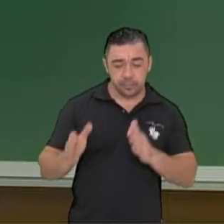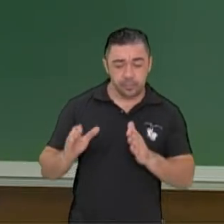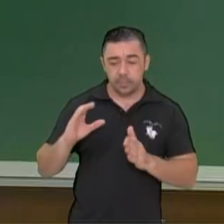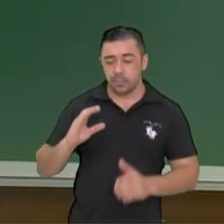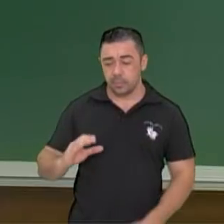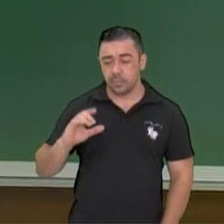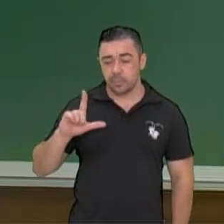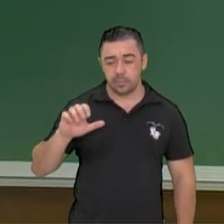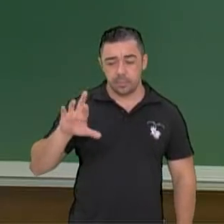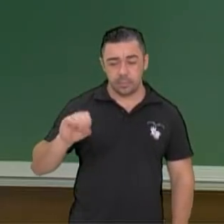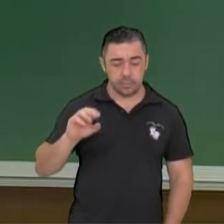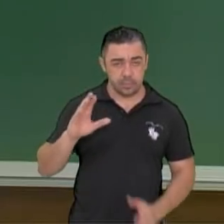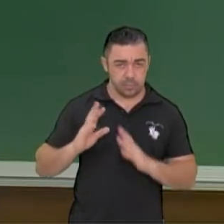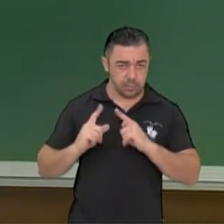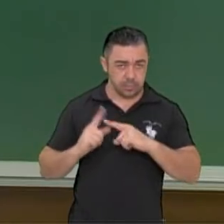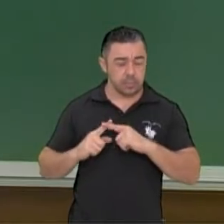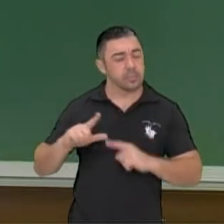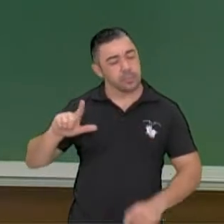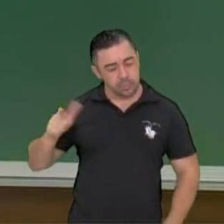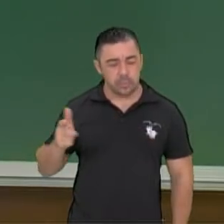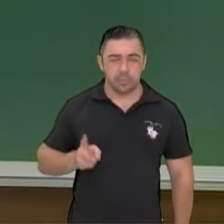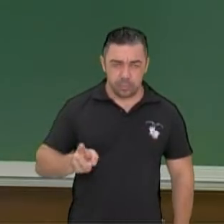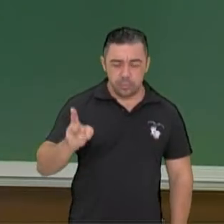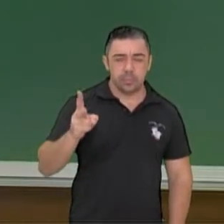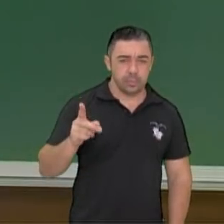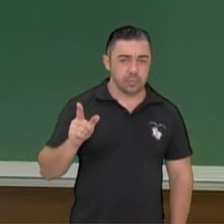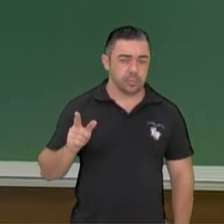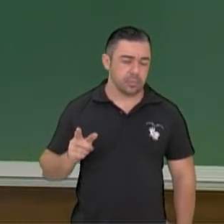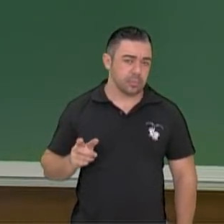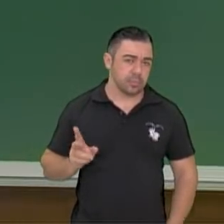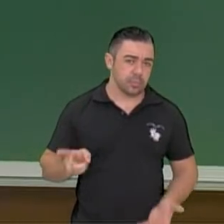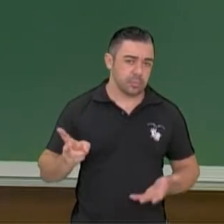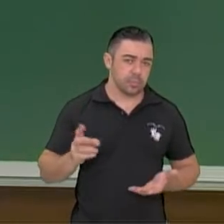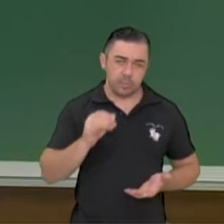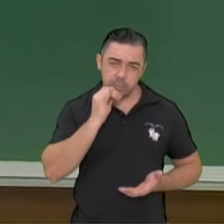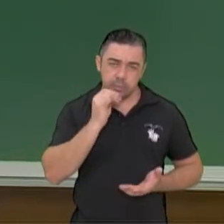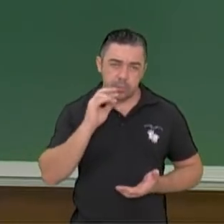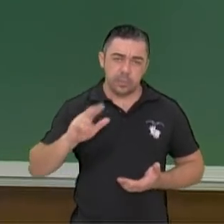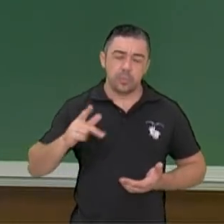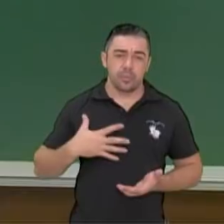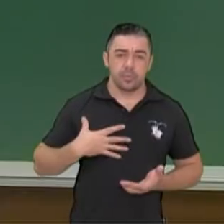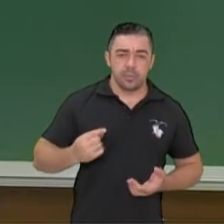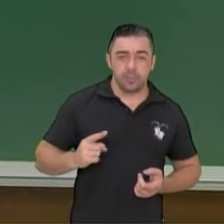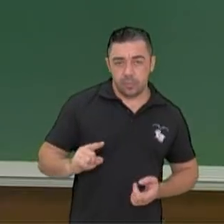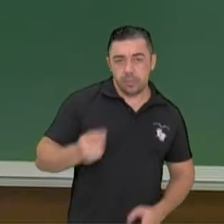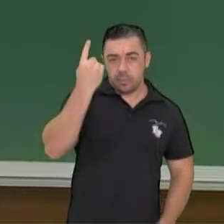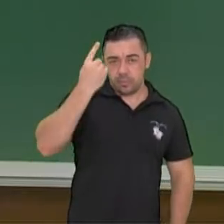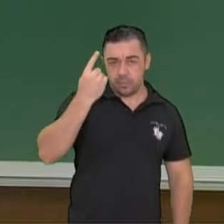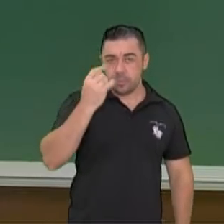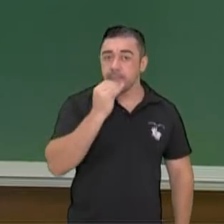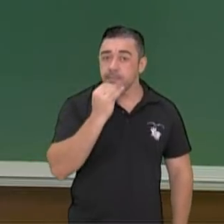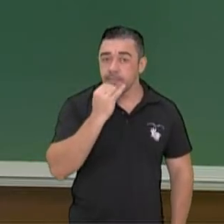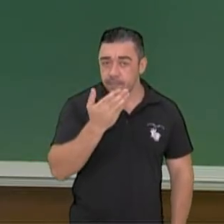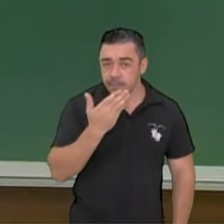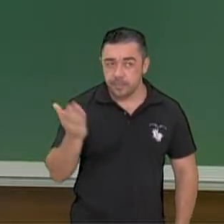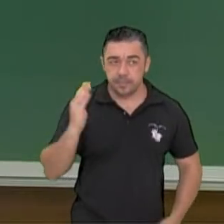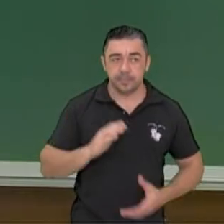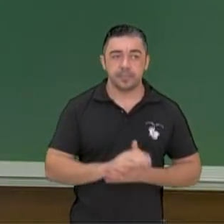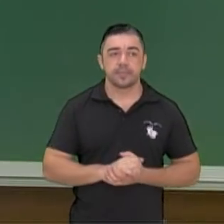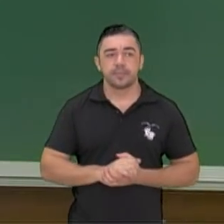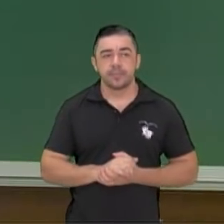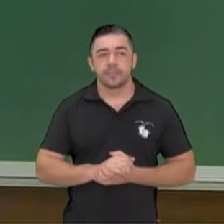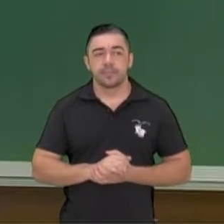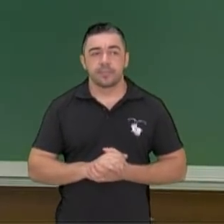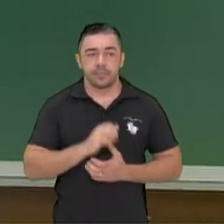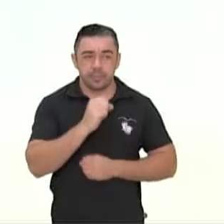uma oportunidade de nobres garantir também a sua posição. Se não é, por exemplo, o primogênito. Um exemplo que eu dei para vocês.